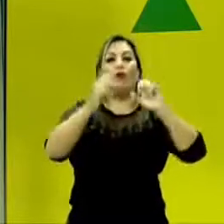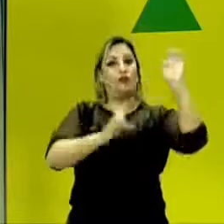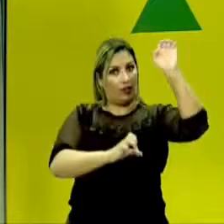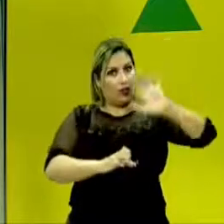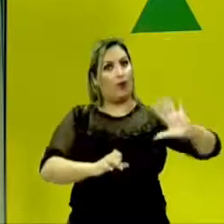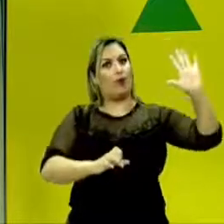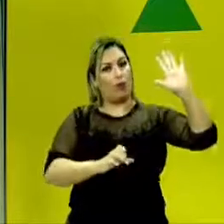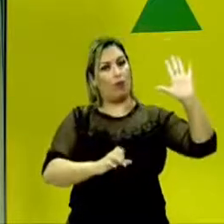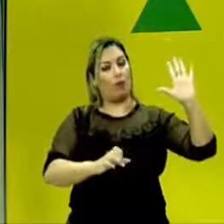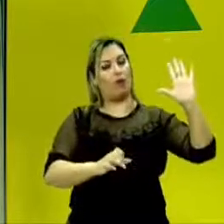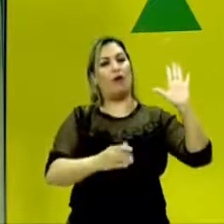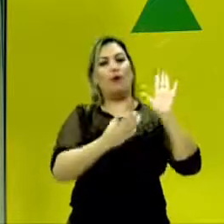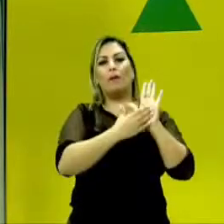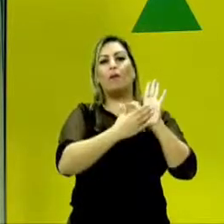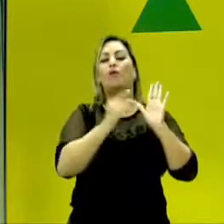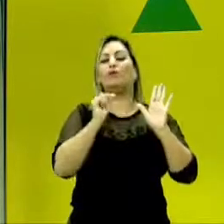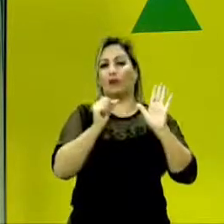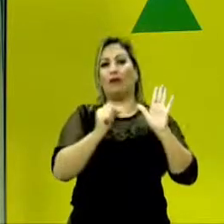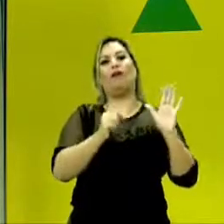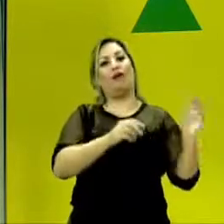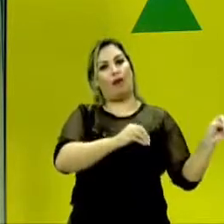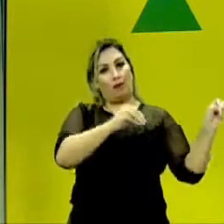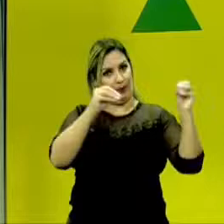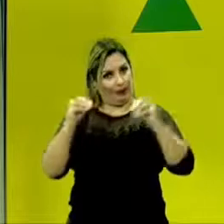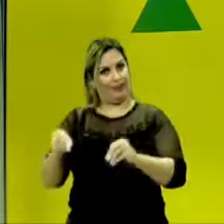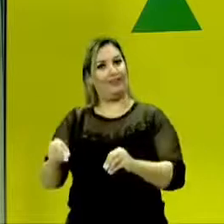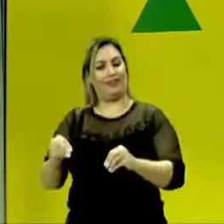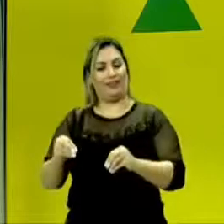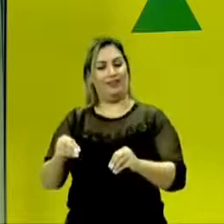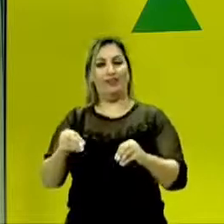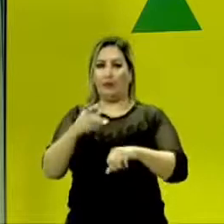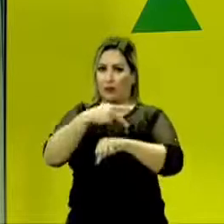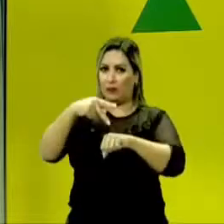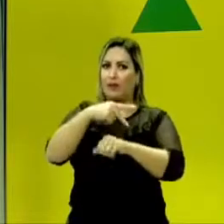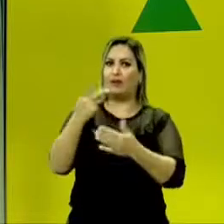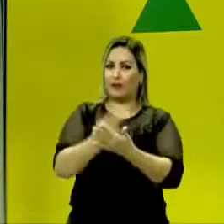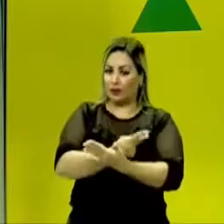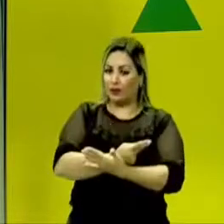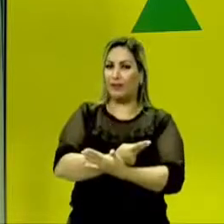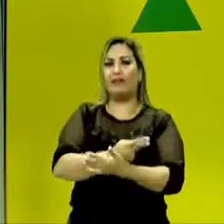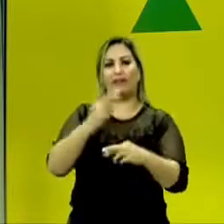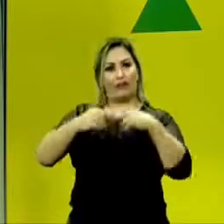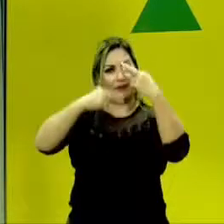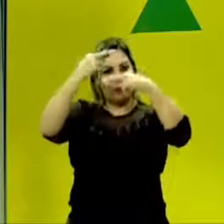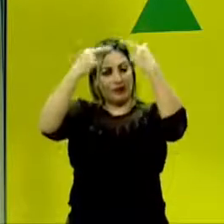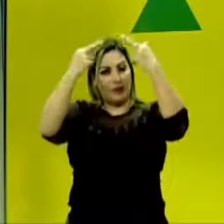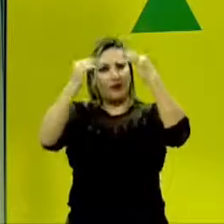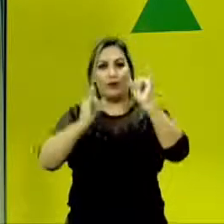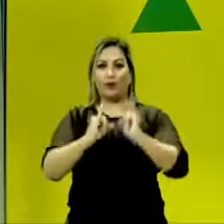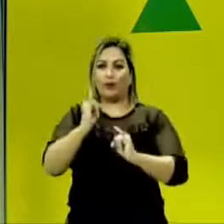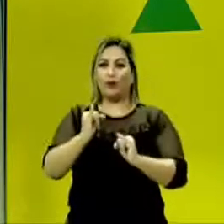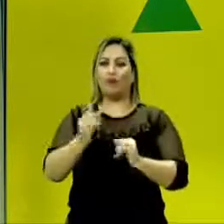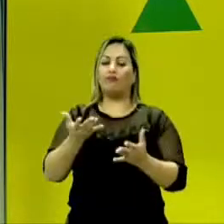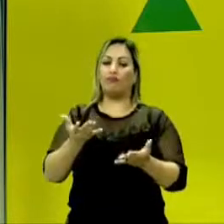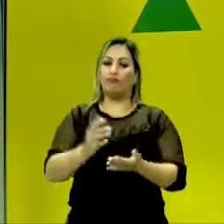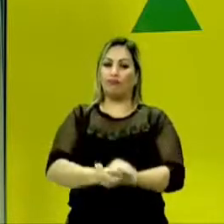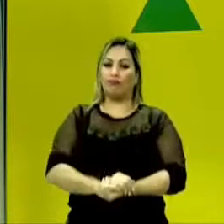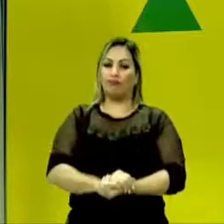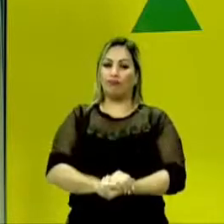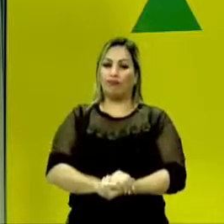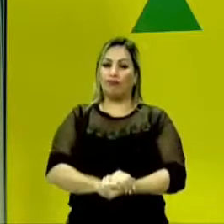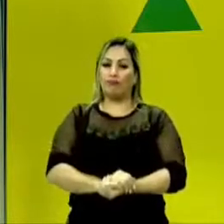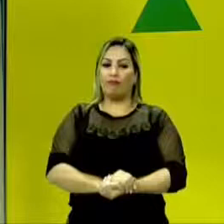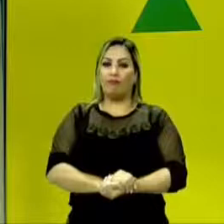europeu. Ela promove um êxodo rural. À medida que os países vão passando por essa Revolução Industrial, quase que,